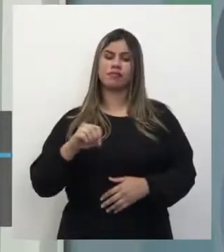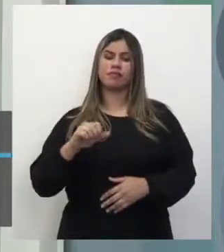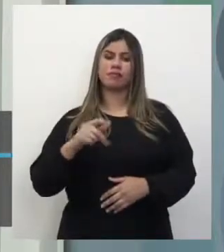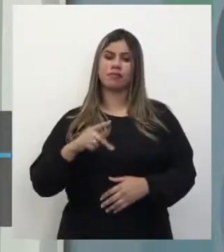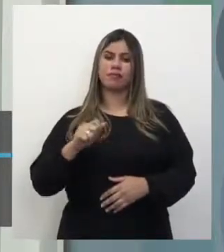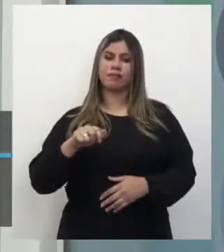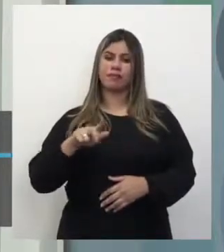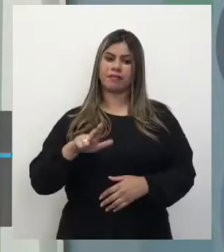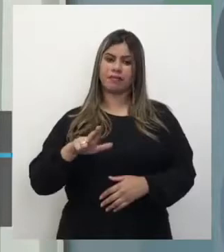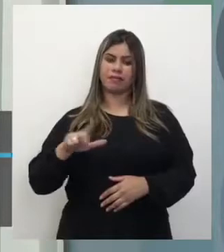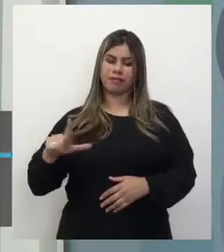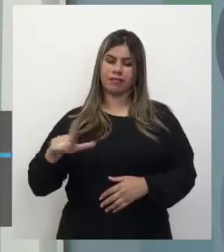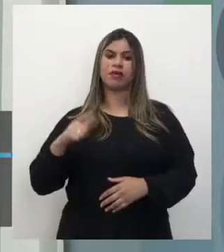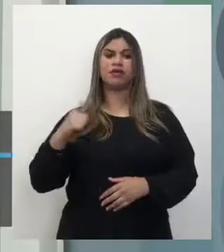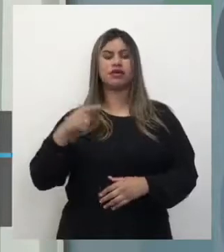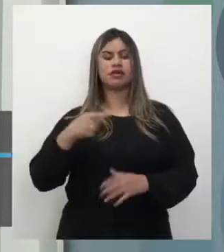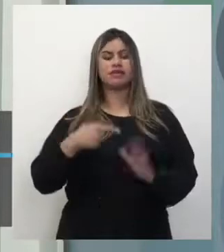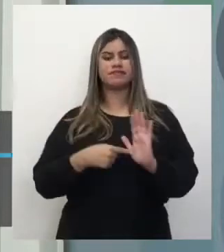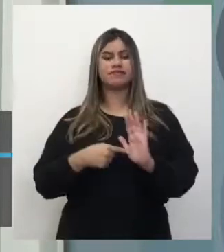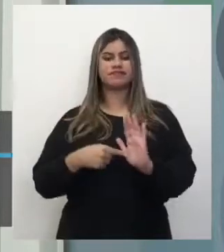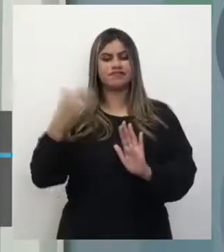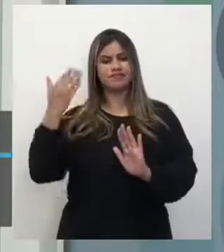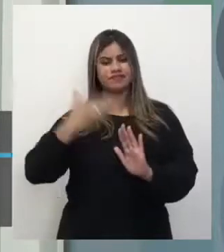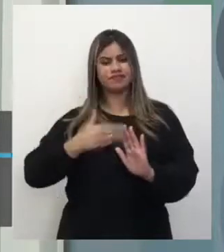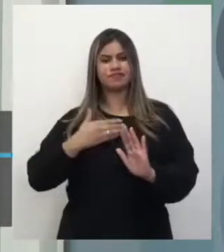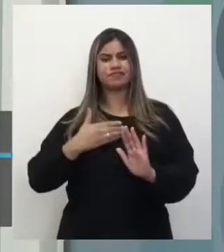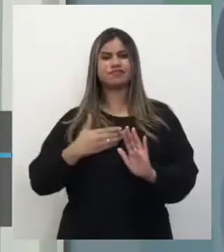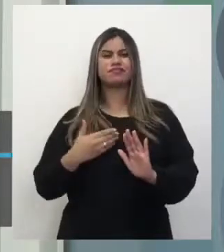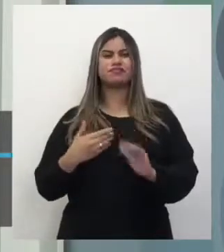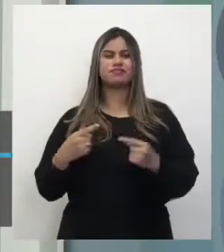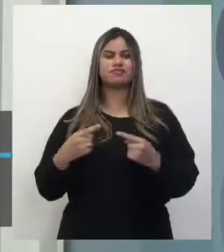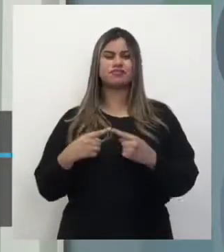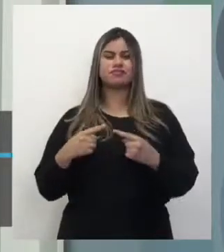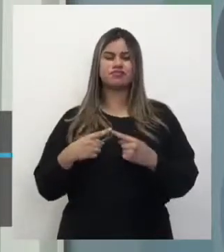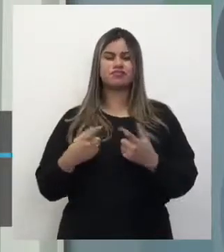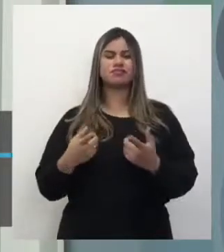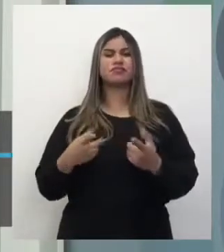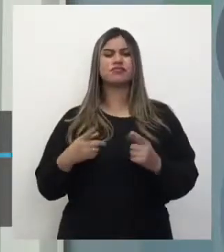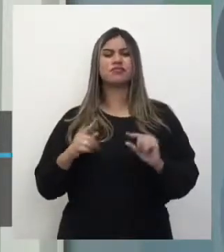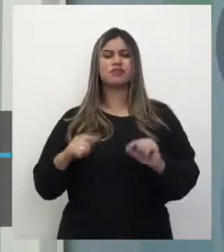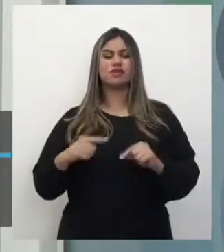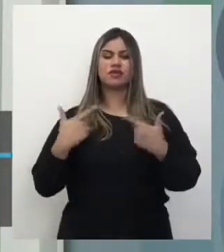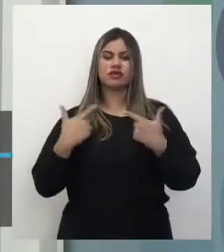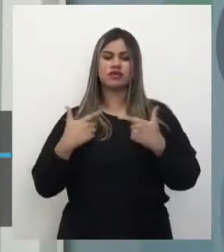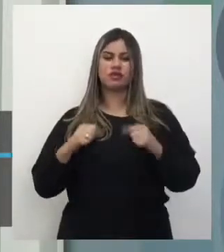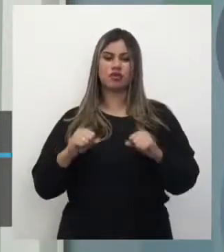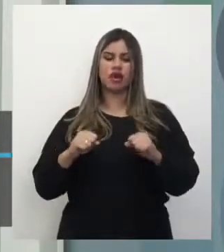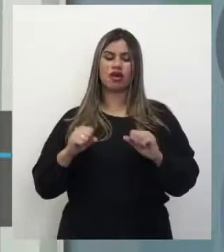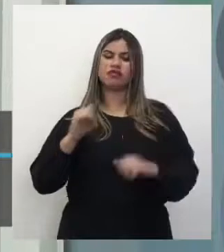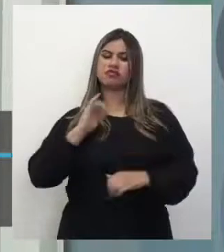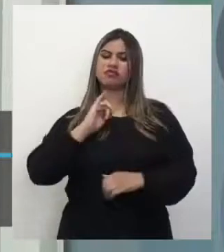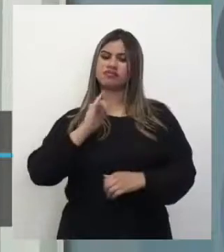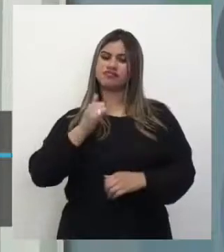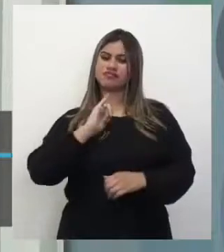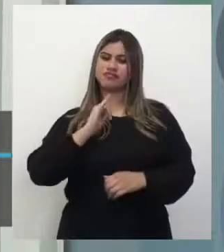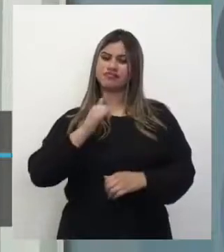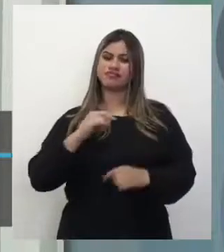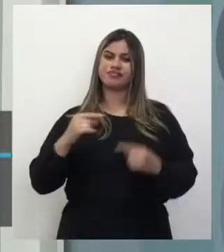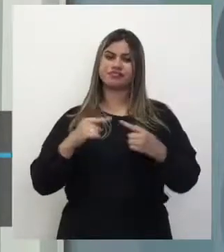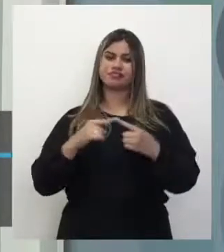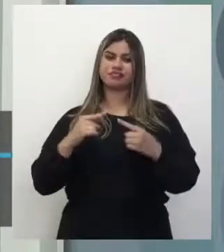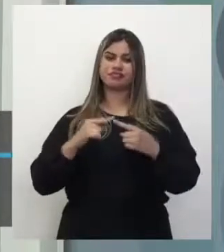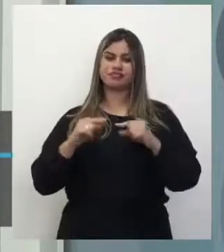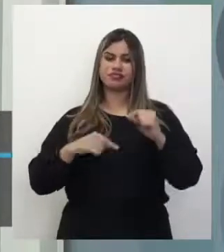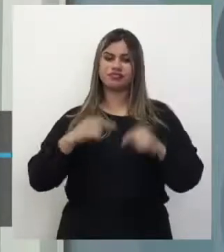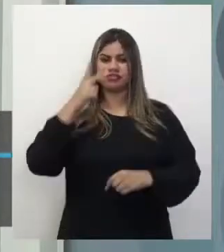em evidência, né, ele coloca aí no púlpito a linguagem, a narrativa, como elemento que